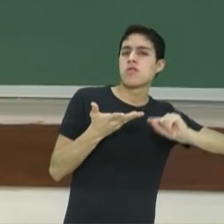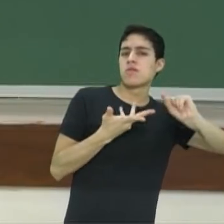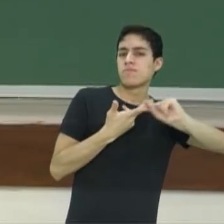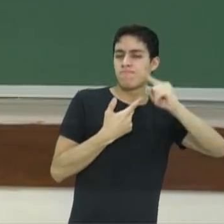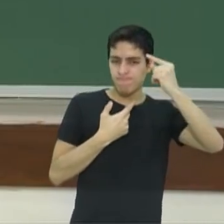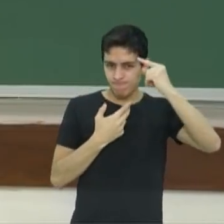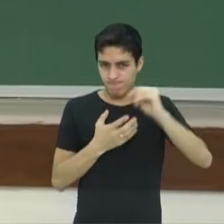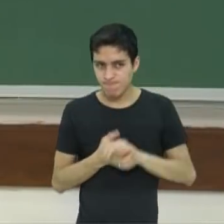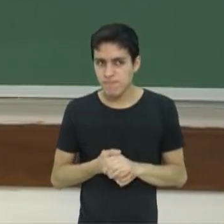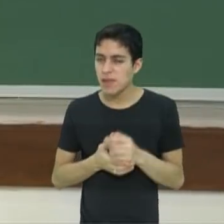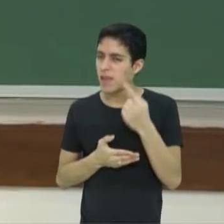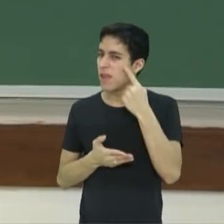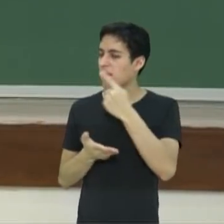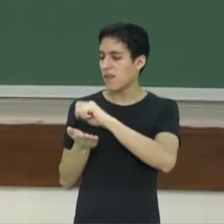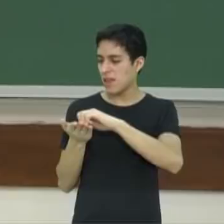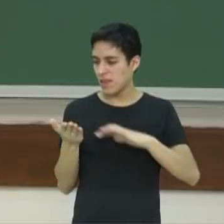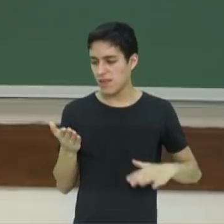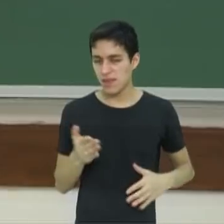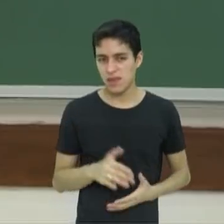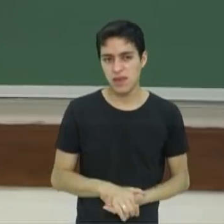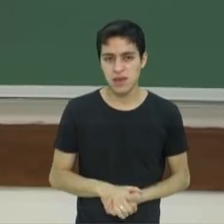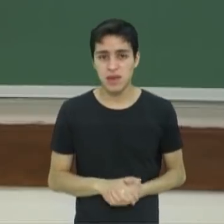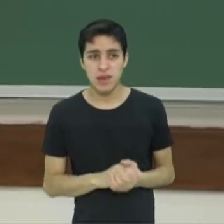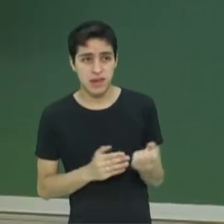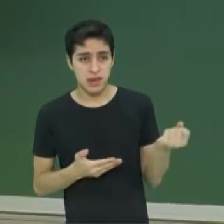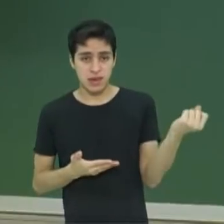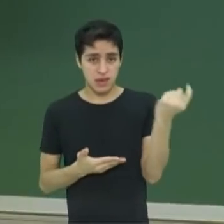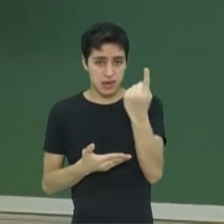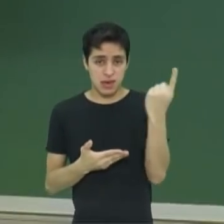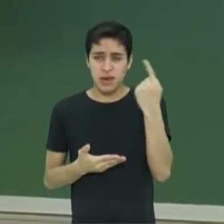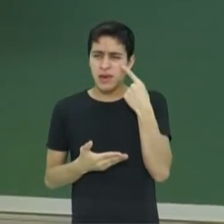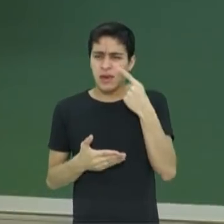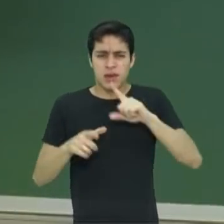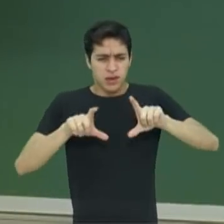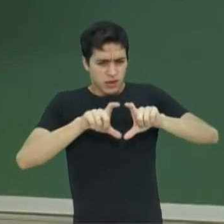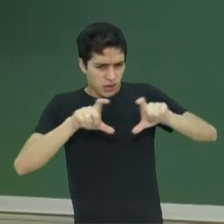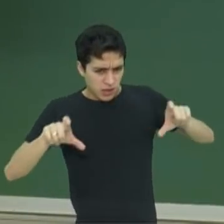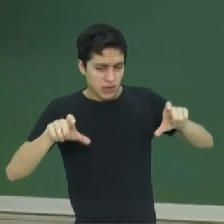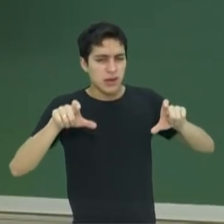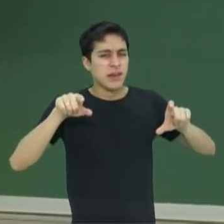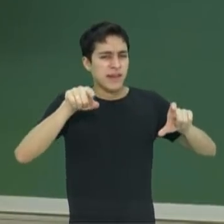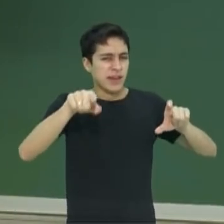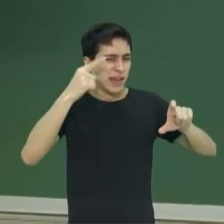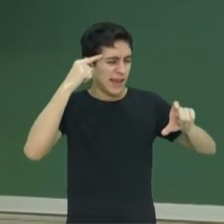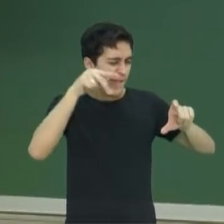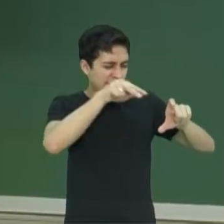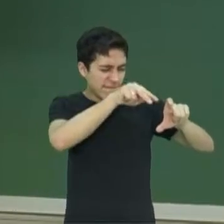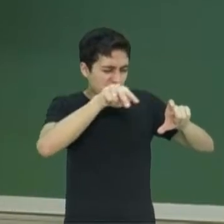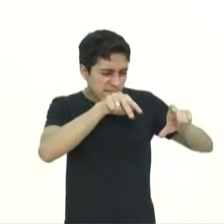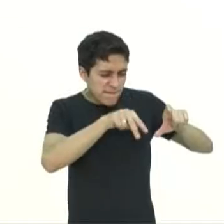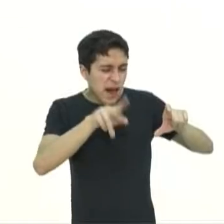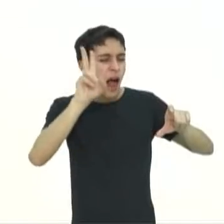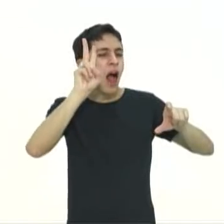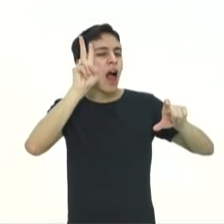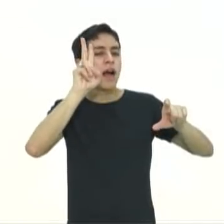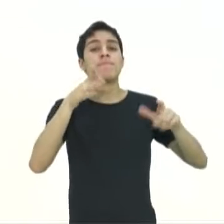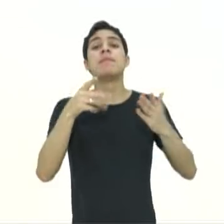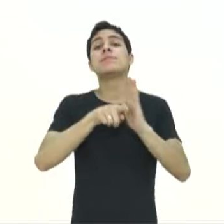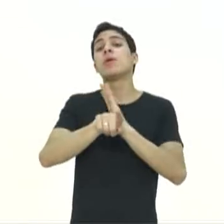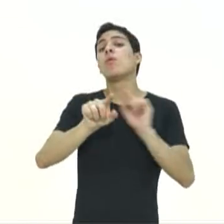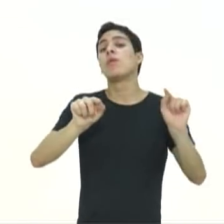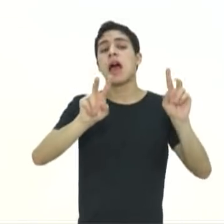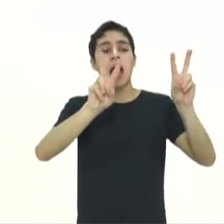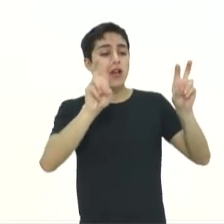os nossos exercícios. Número 1, tem um trecho aqui para você relembrar e a pergunta é: qual é o assunto